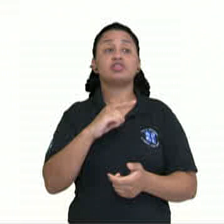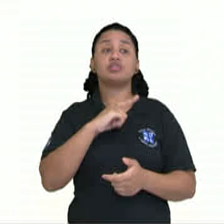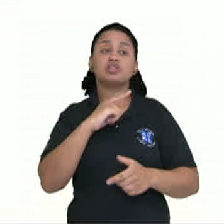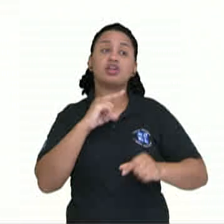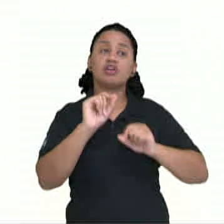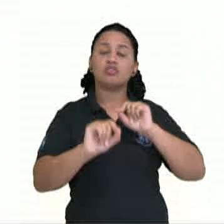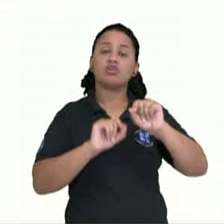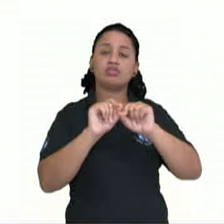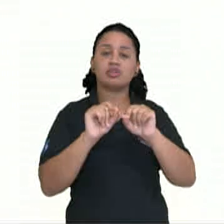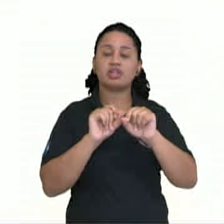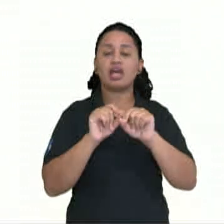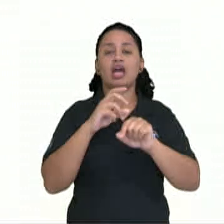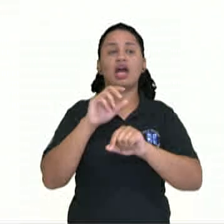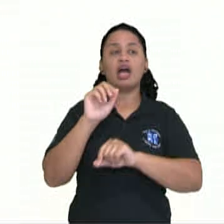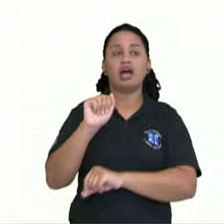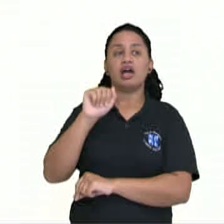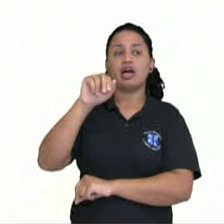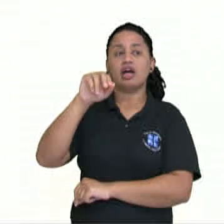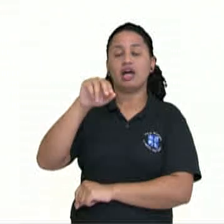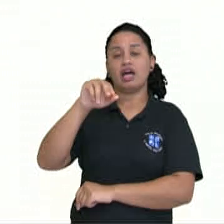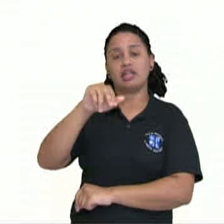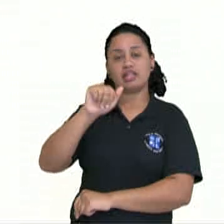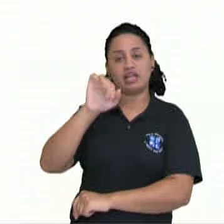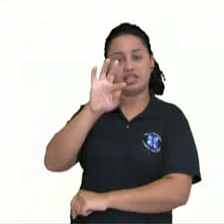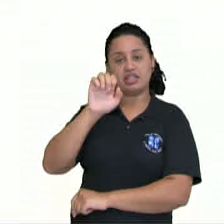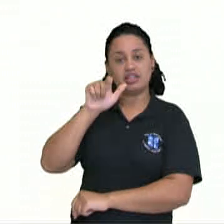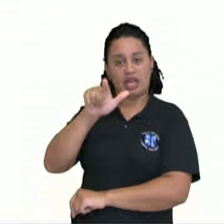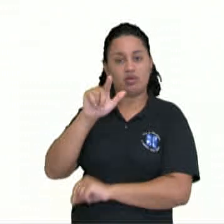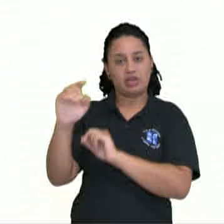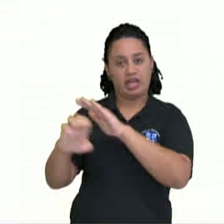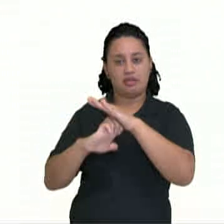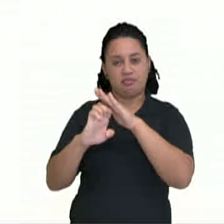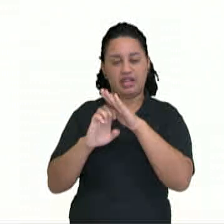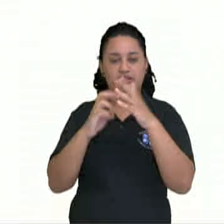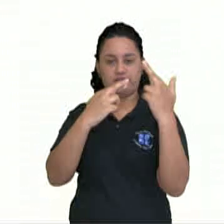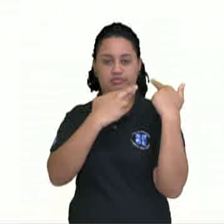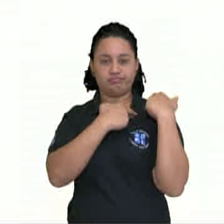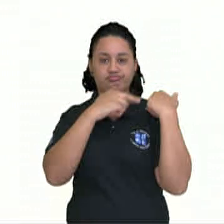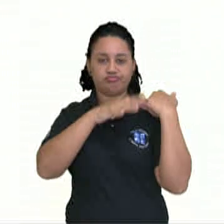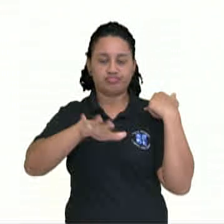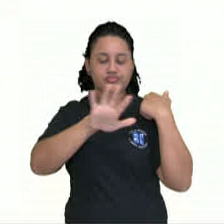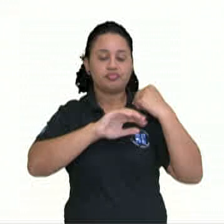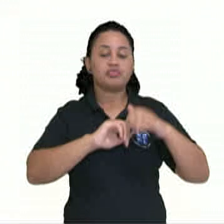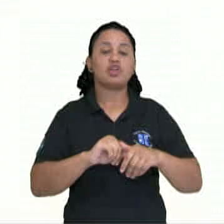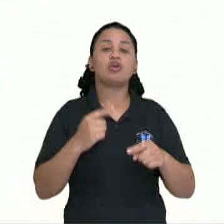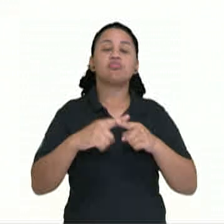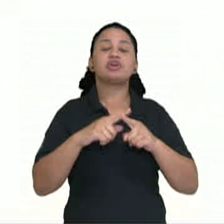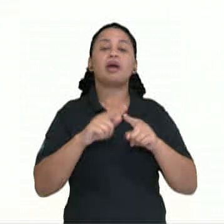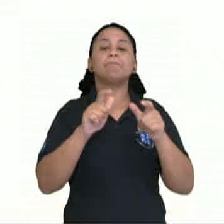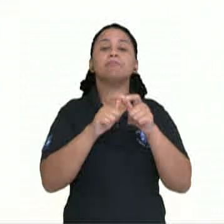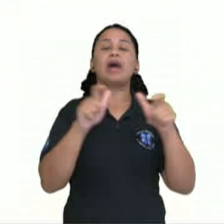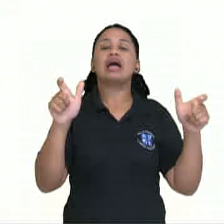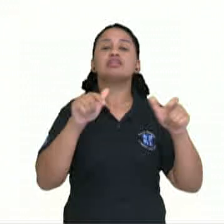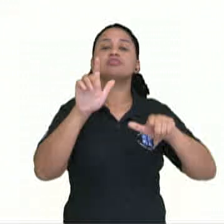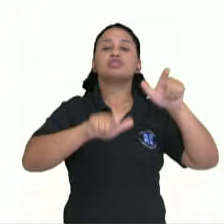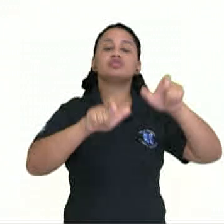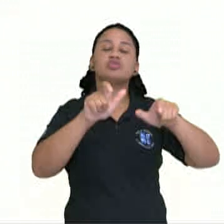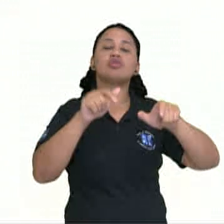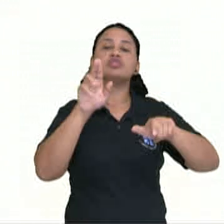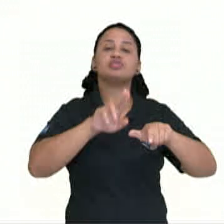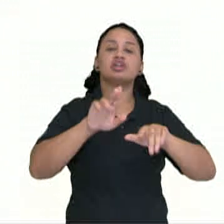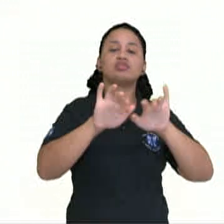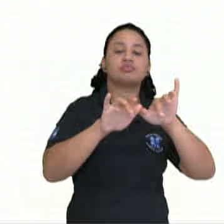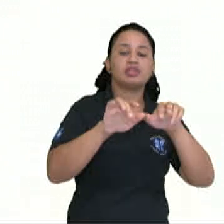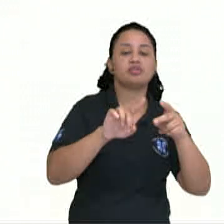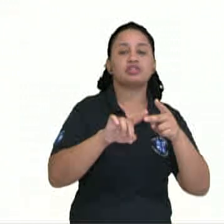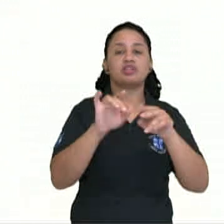Nacional de Telecomunicações, Anatel. Com mais gente fazendo tudo pelo computador ou celular,